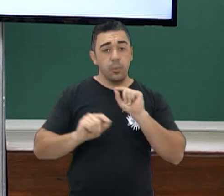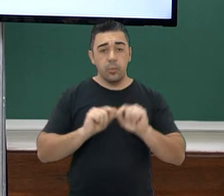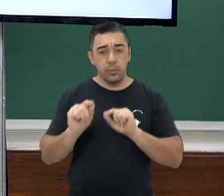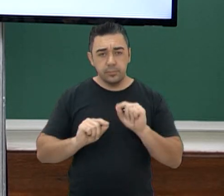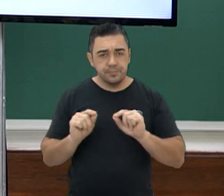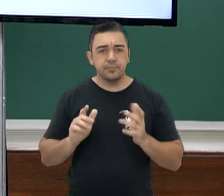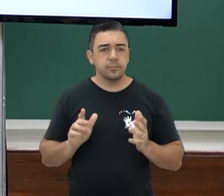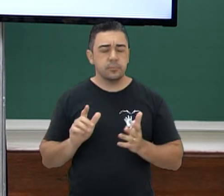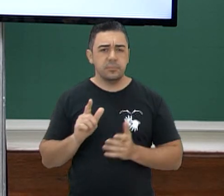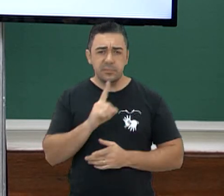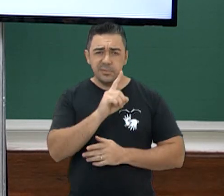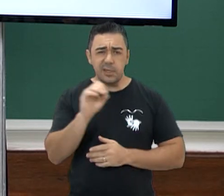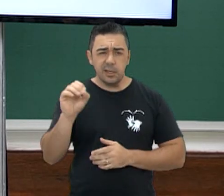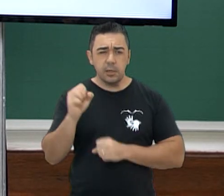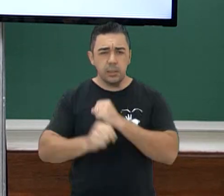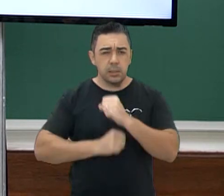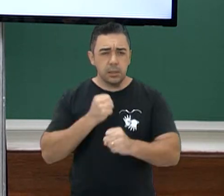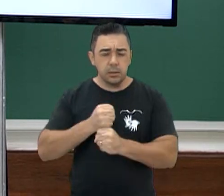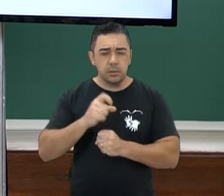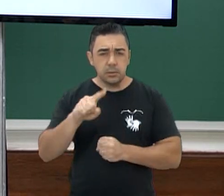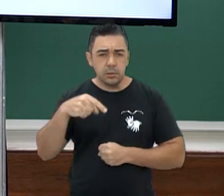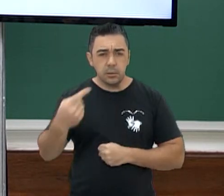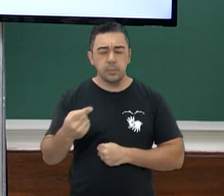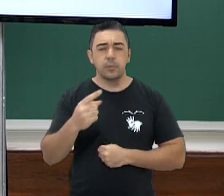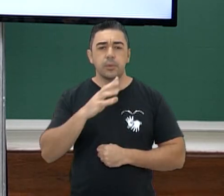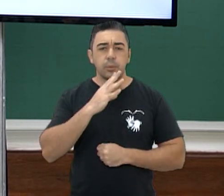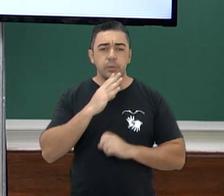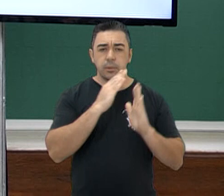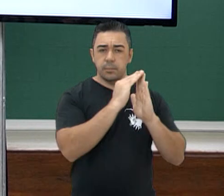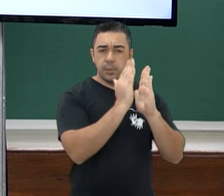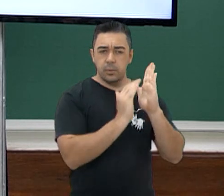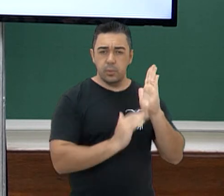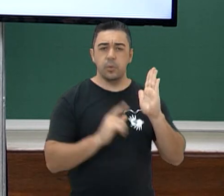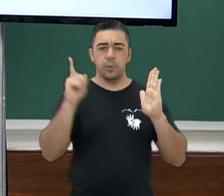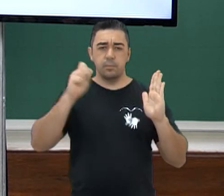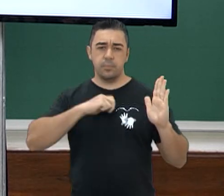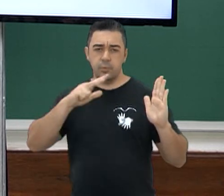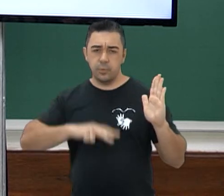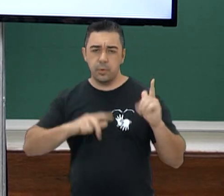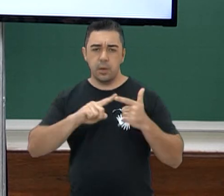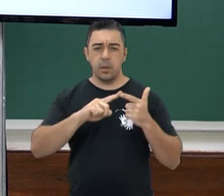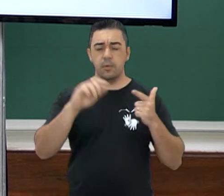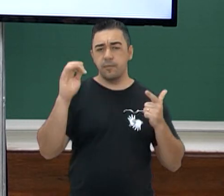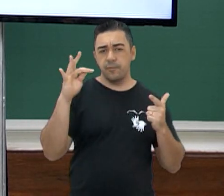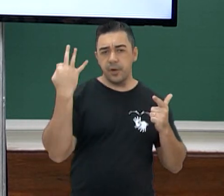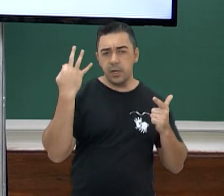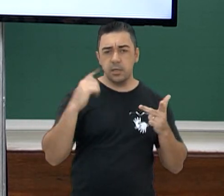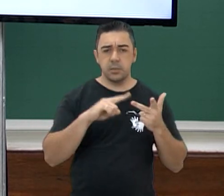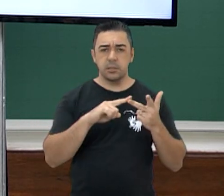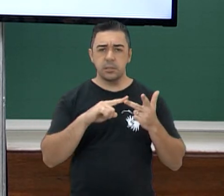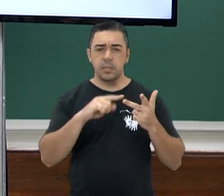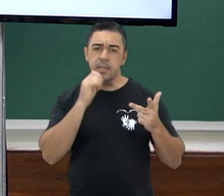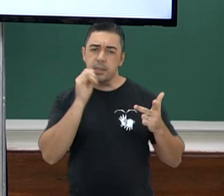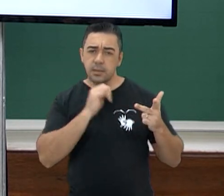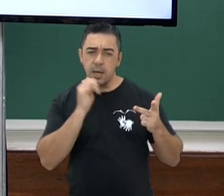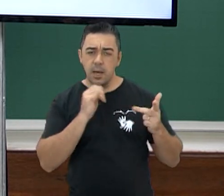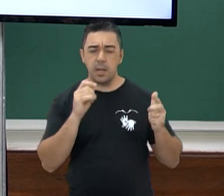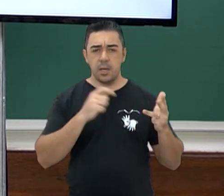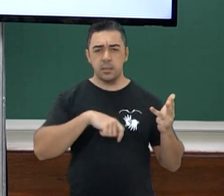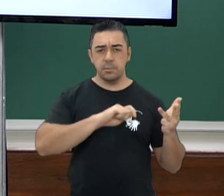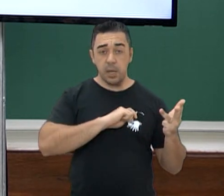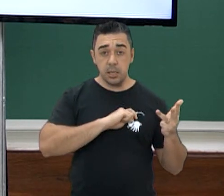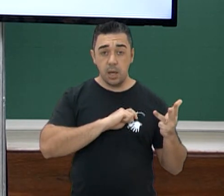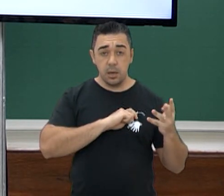Como foi 100 anos depois, eles tiveram conhecimento do Barroco de Portugal, o Barroco francês, o Barroco italiano e